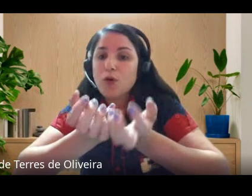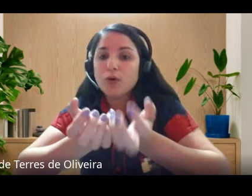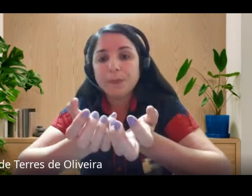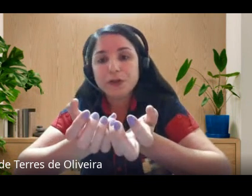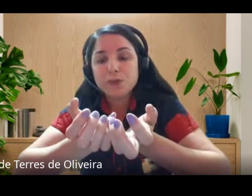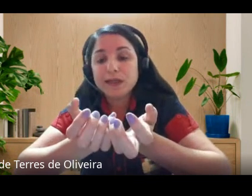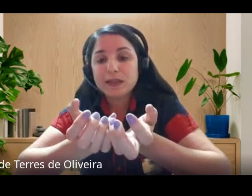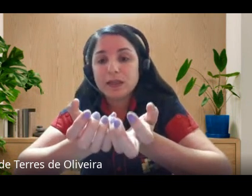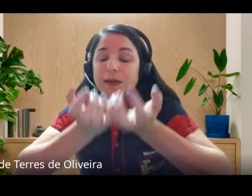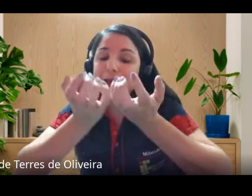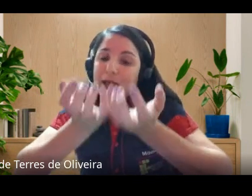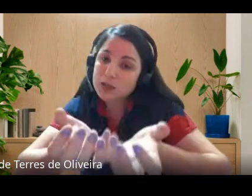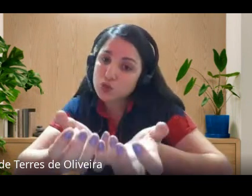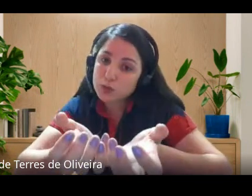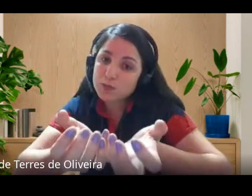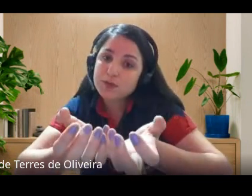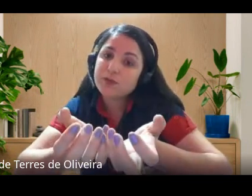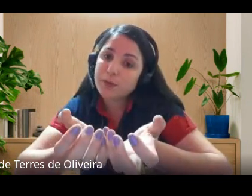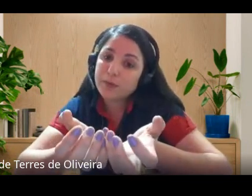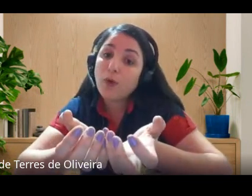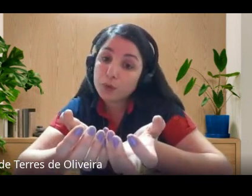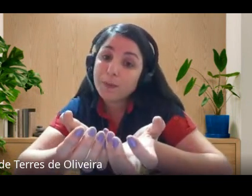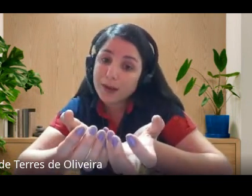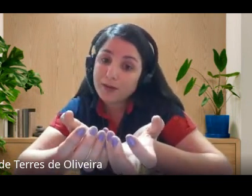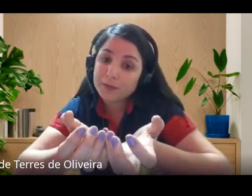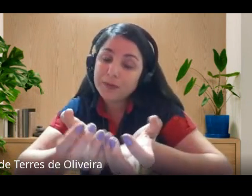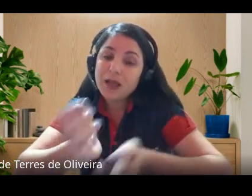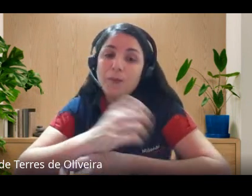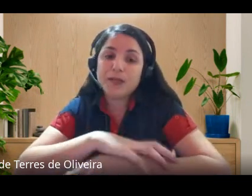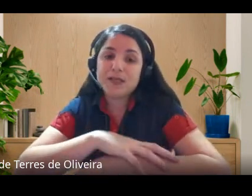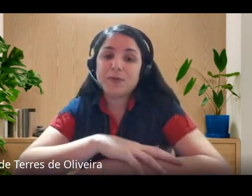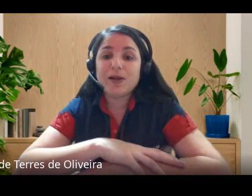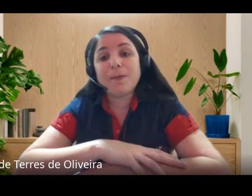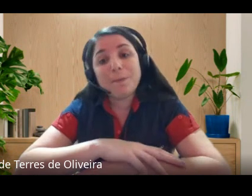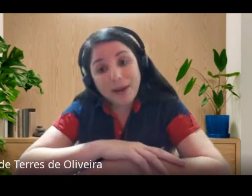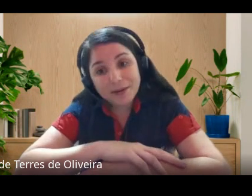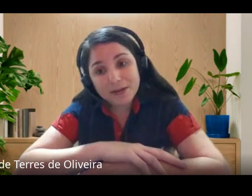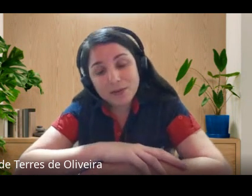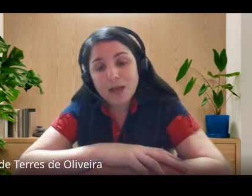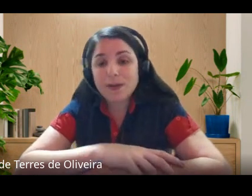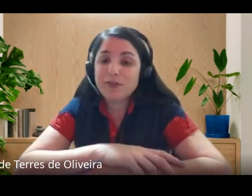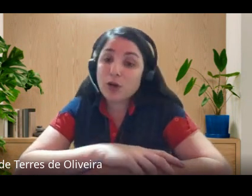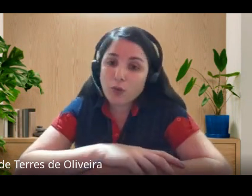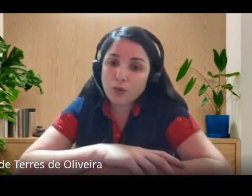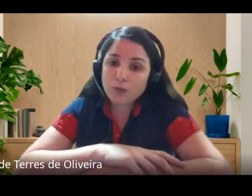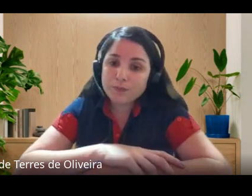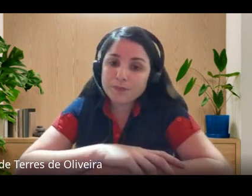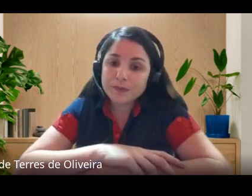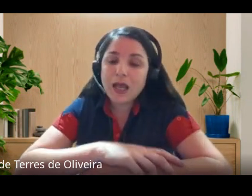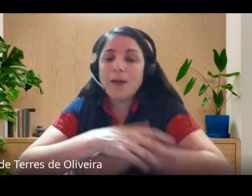geralmente uma ou outra perde uma letrinha para que elas juntas possam formar uma outra palavra. Por exemplo, a palavra perna e a palavra